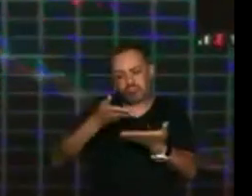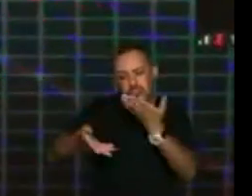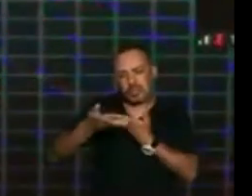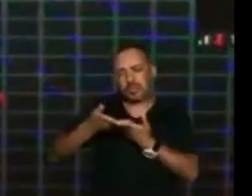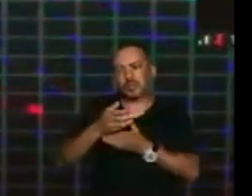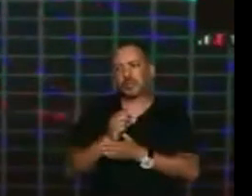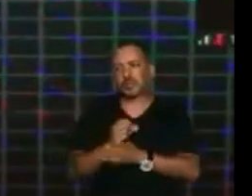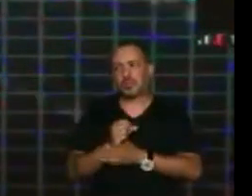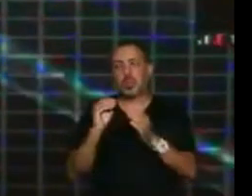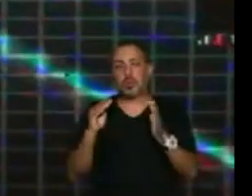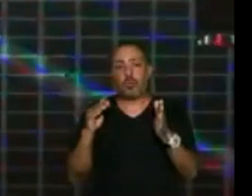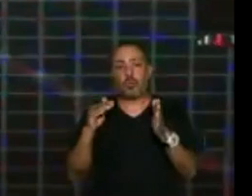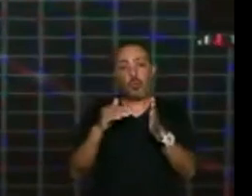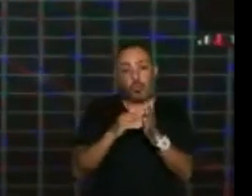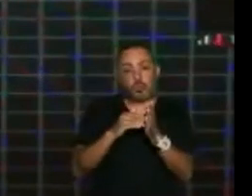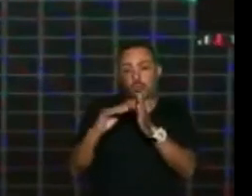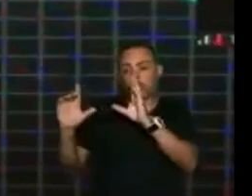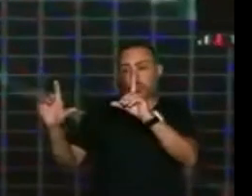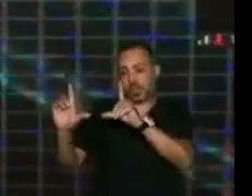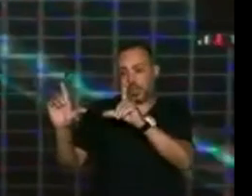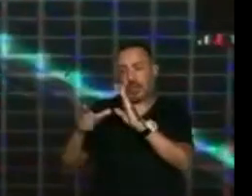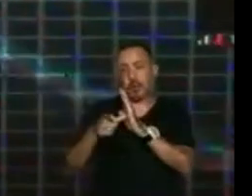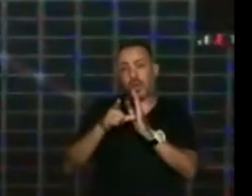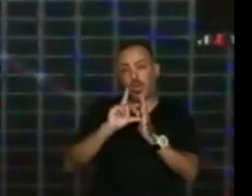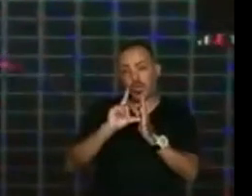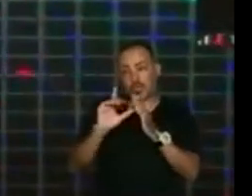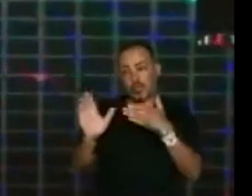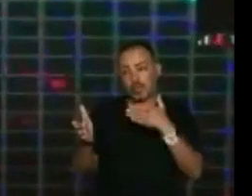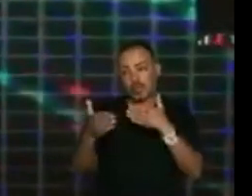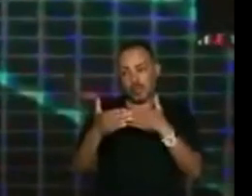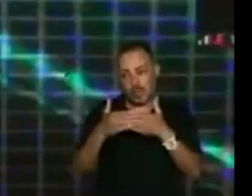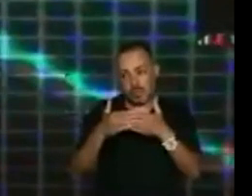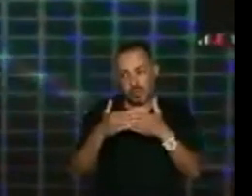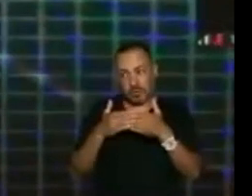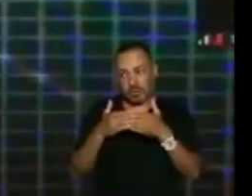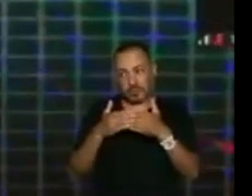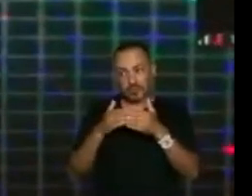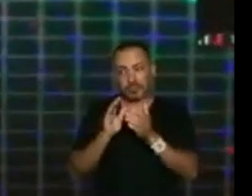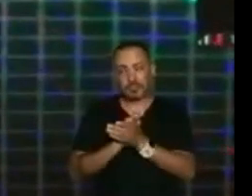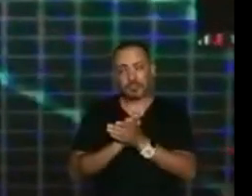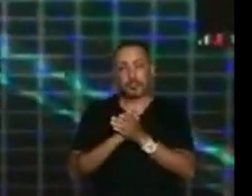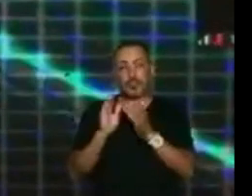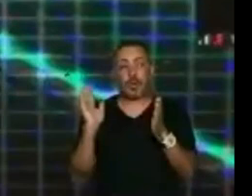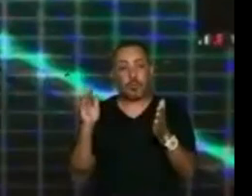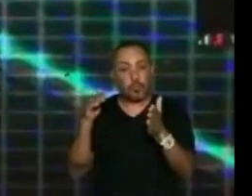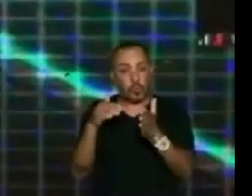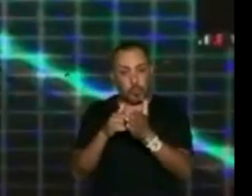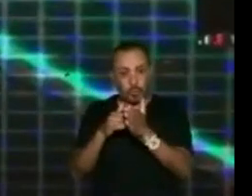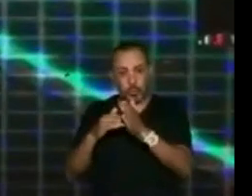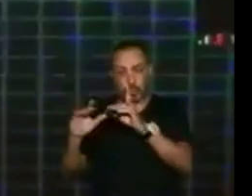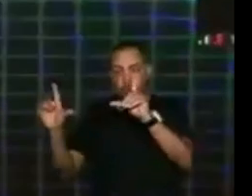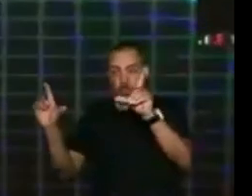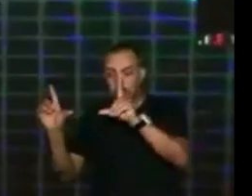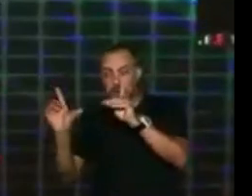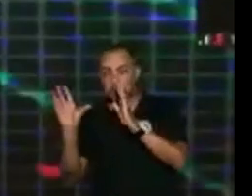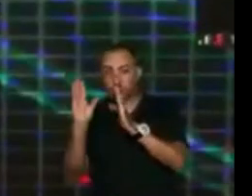queria chamar o nosso último painel, antes da gente fazer o encerramento. Veja, não é a última coisa do evento, é o nosso último painel de